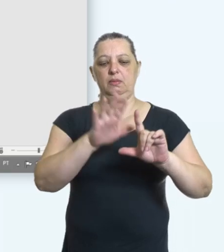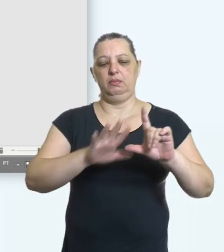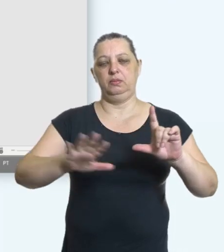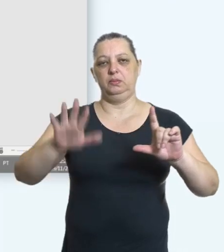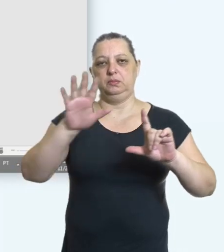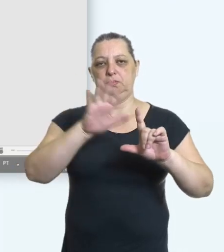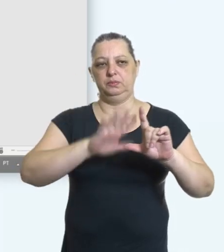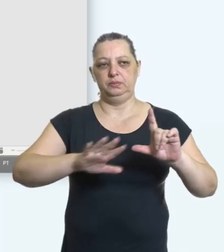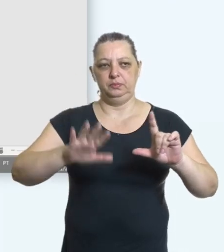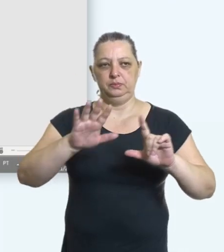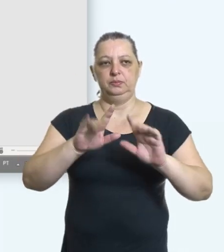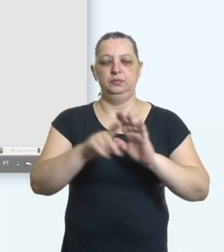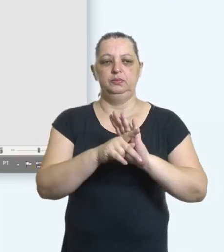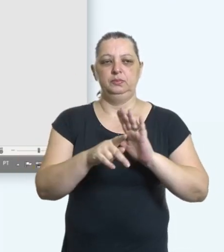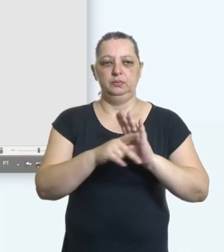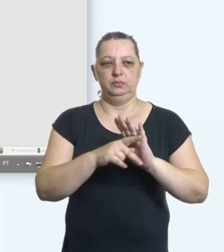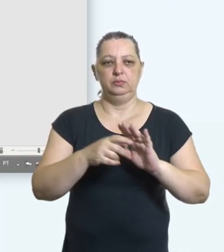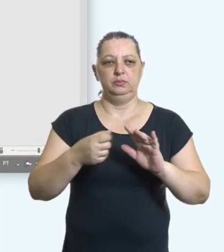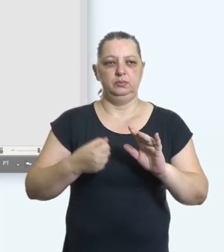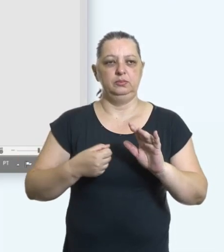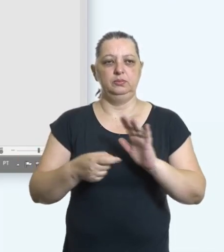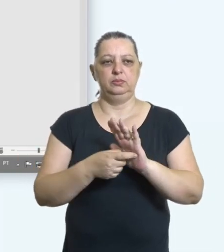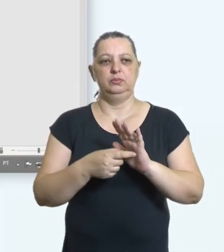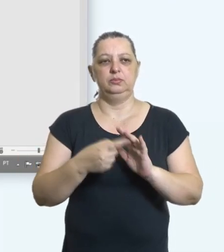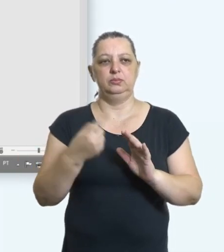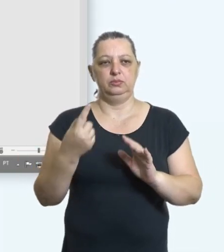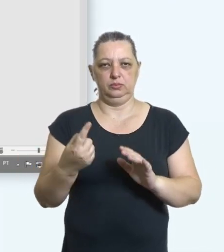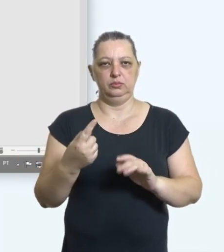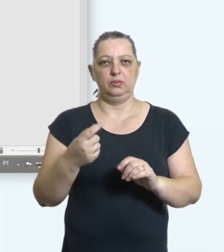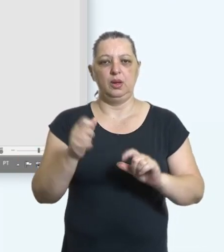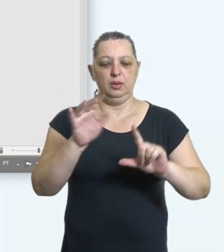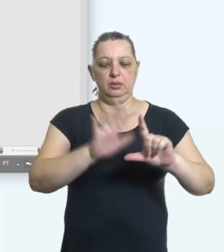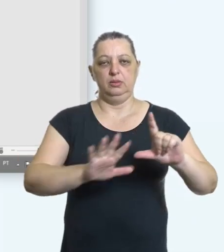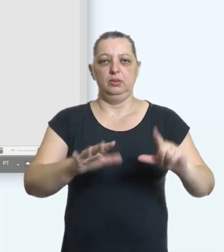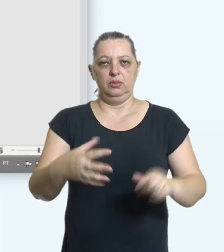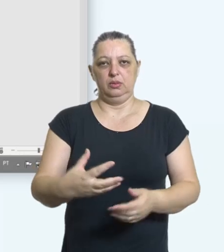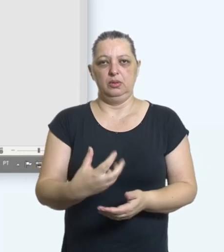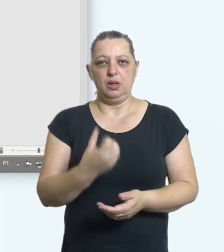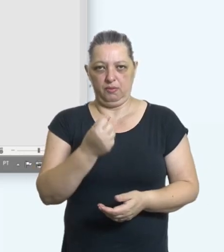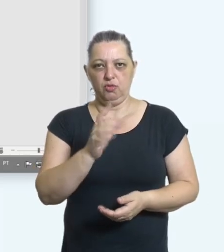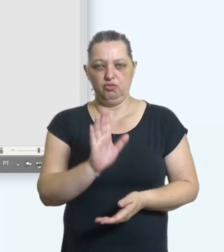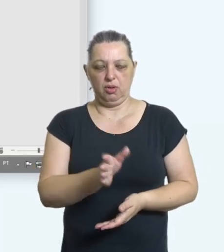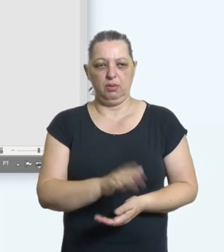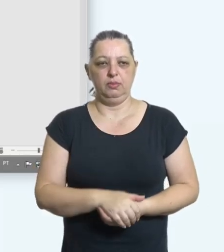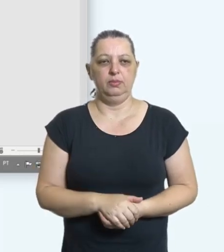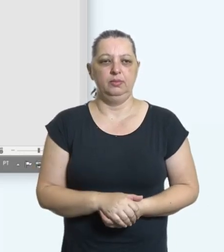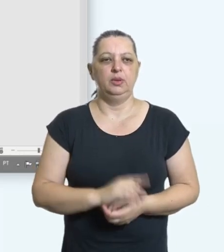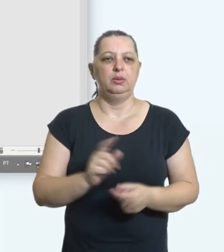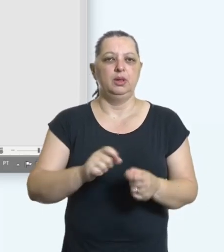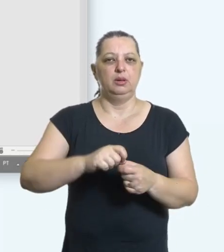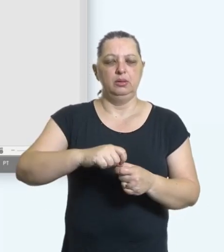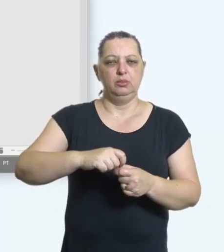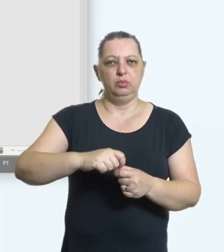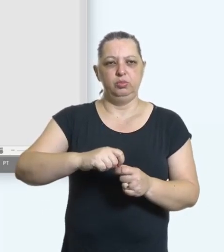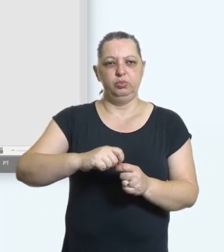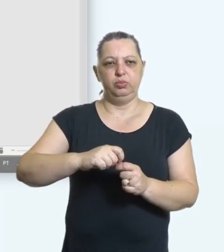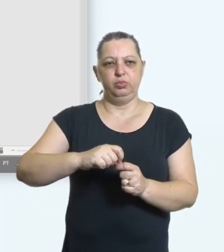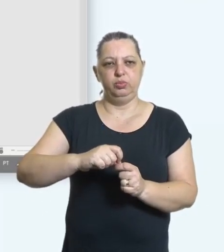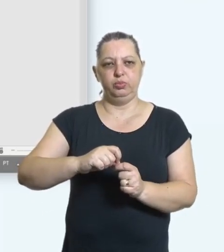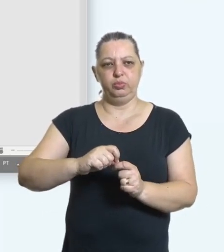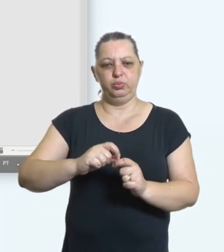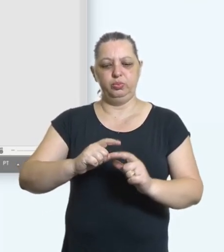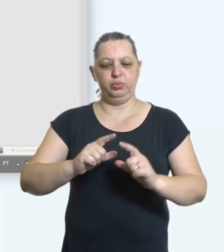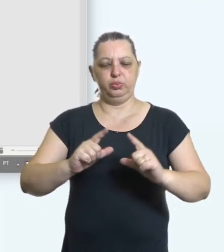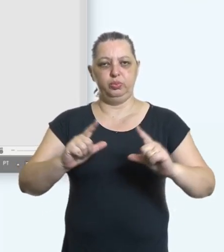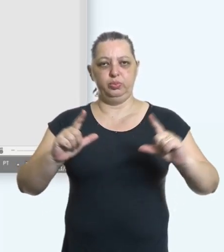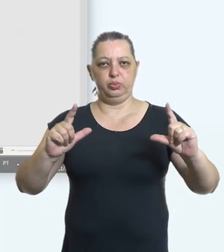Aprender Sempre, volume 3, figura LP1, foi a figura que a gente salvou. Você pode arrastar um pouco mais, enquanto ela couber e você achar